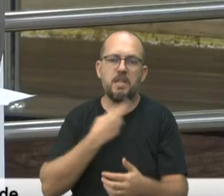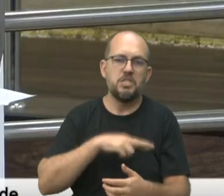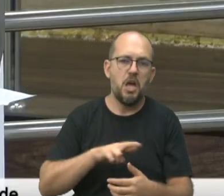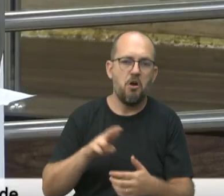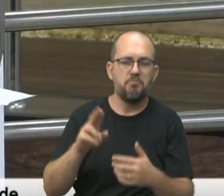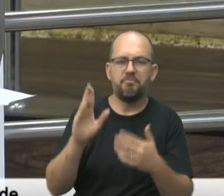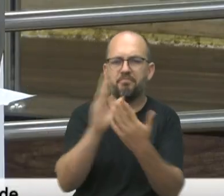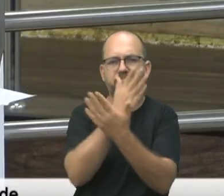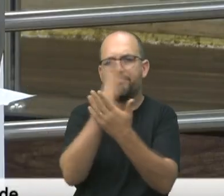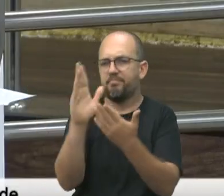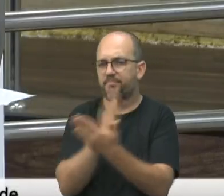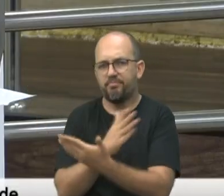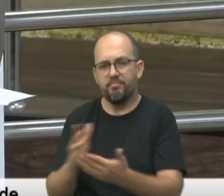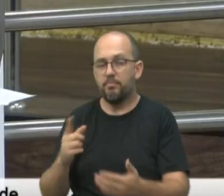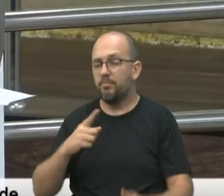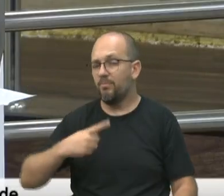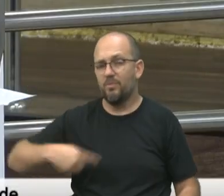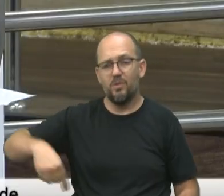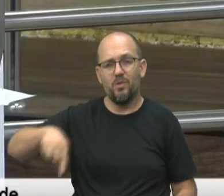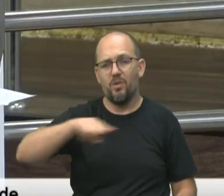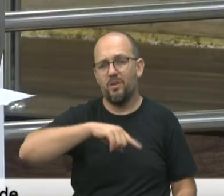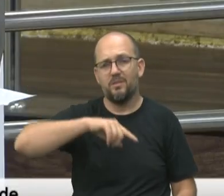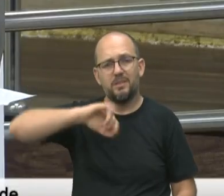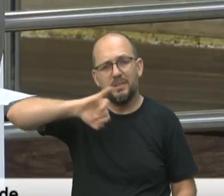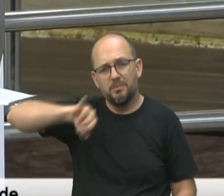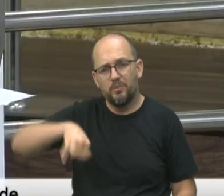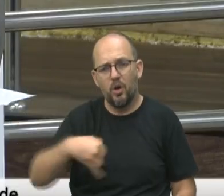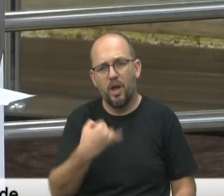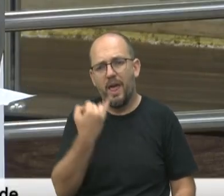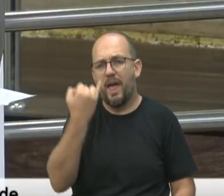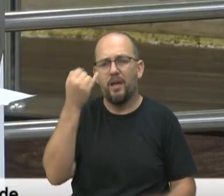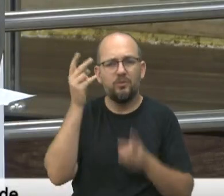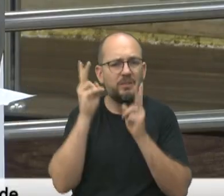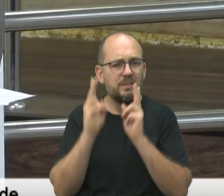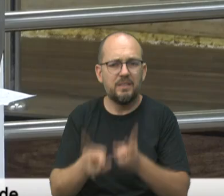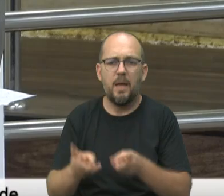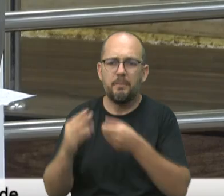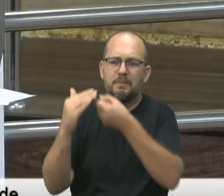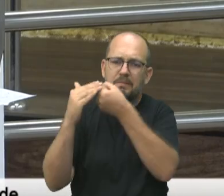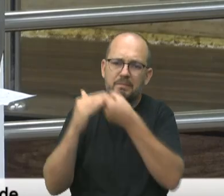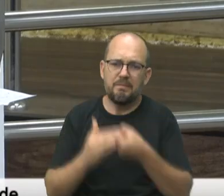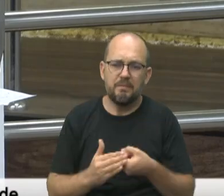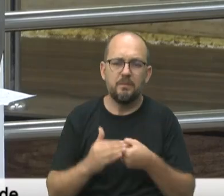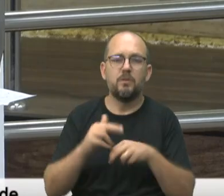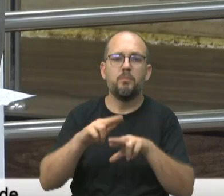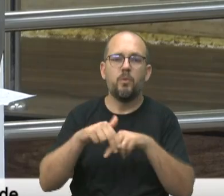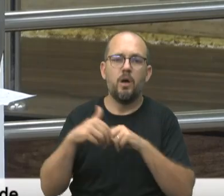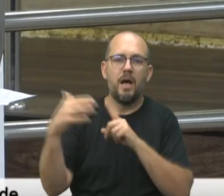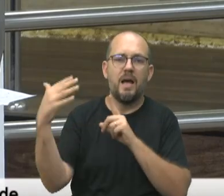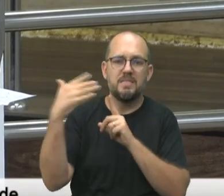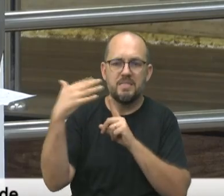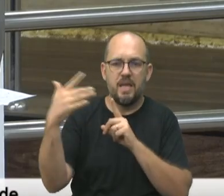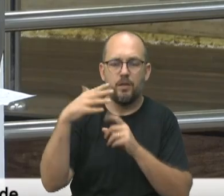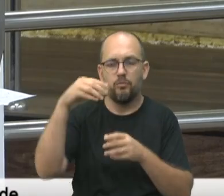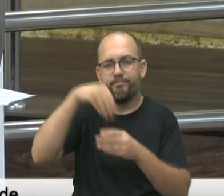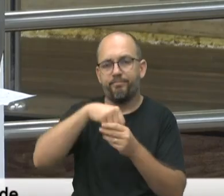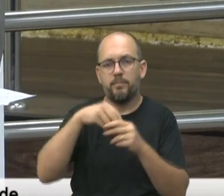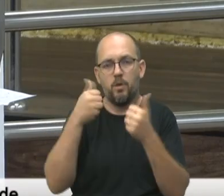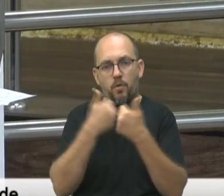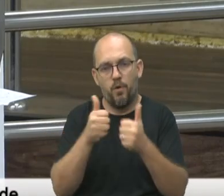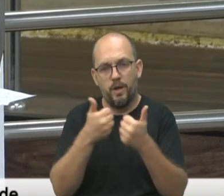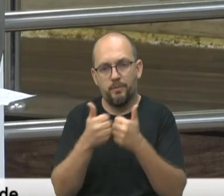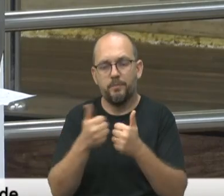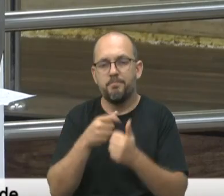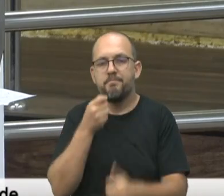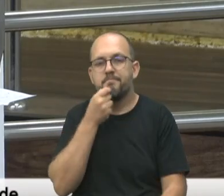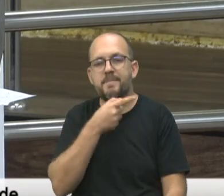seja. Somos explorados e oprimidos no final do dia. Sofremos com assédio no transporte público, sofremos com a